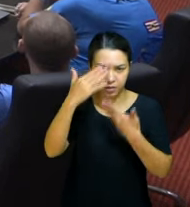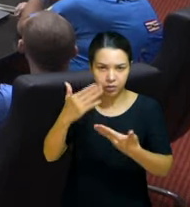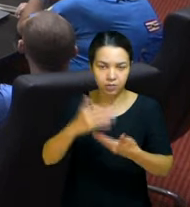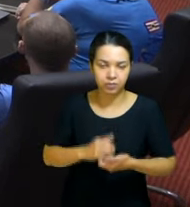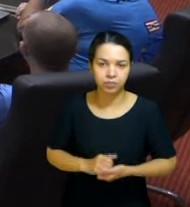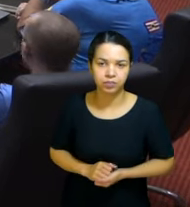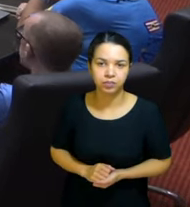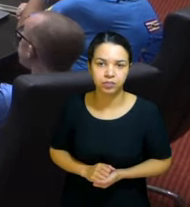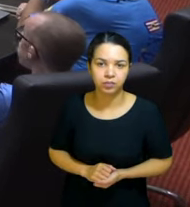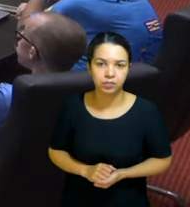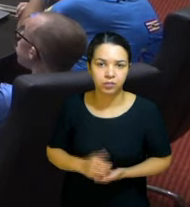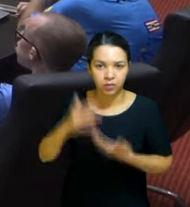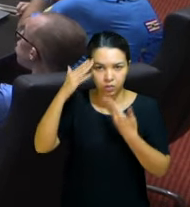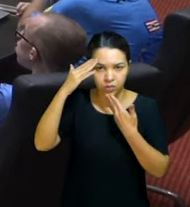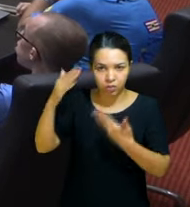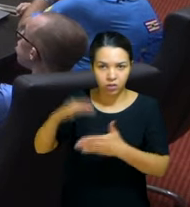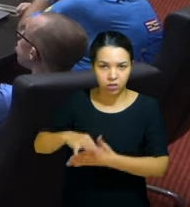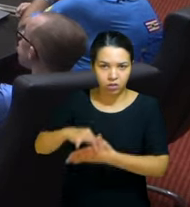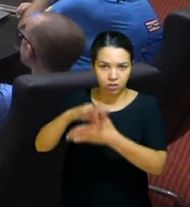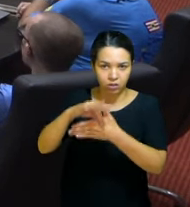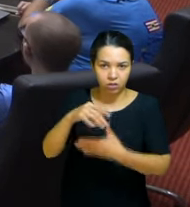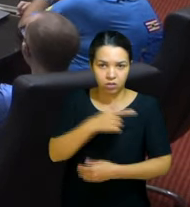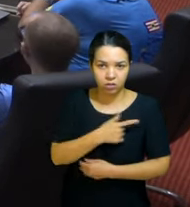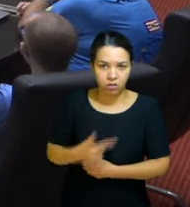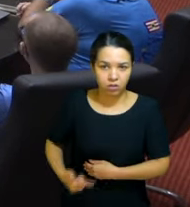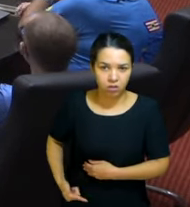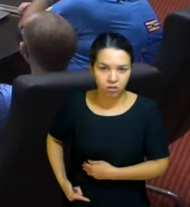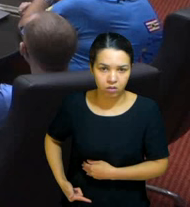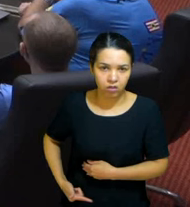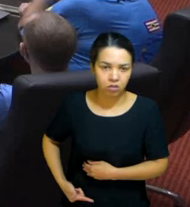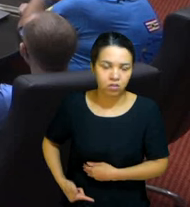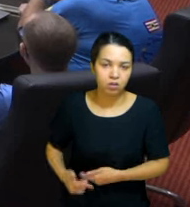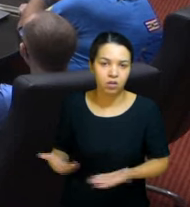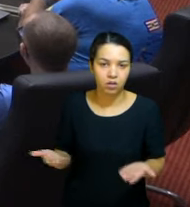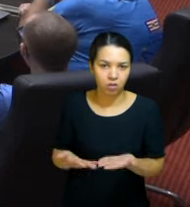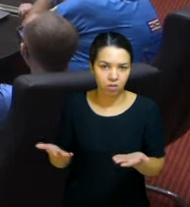Obrigado ao líder do governo, deputado Carlos Humberto. Com a palavra, deputado Sorato.